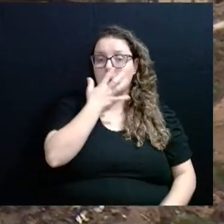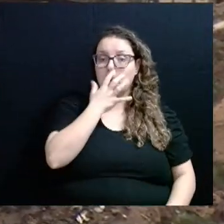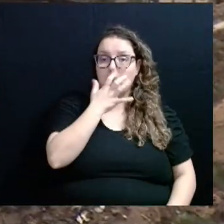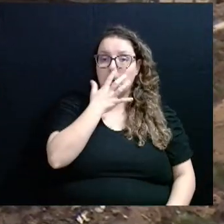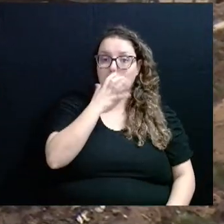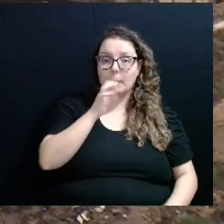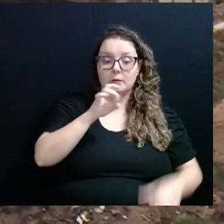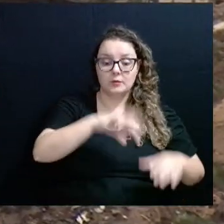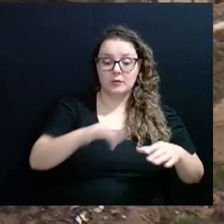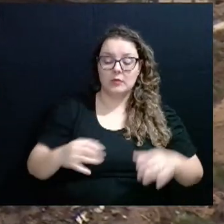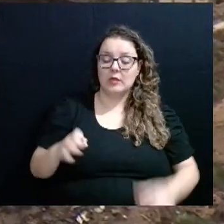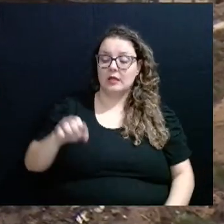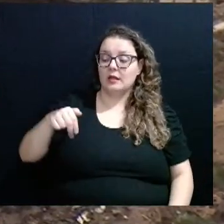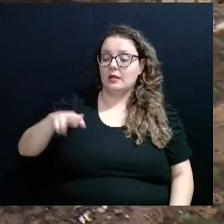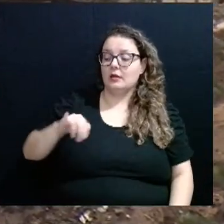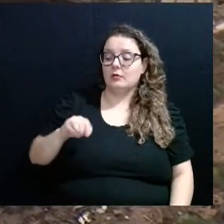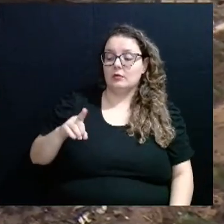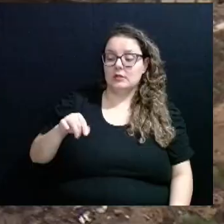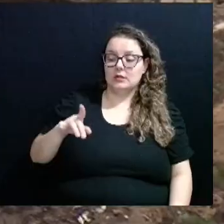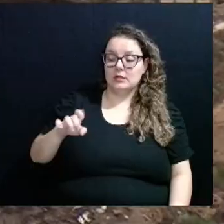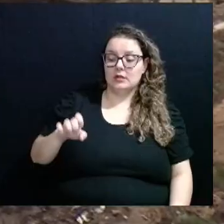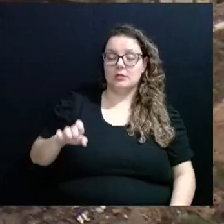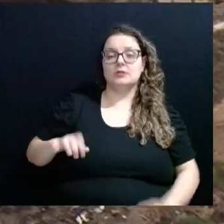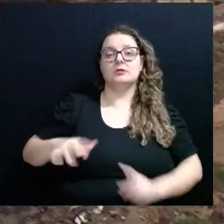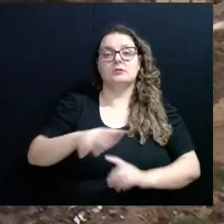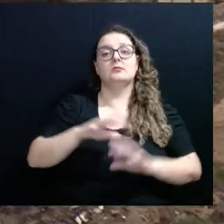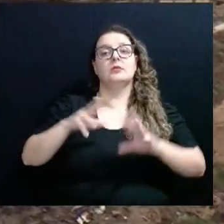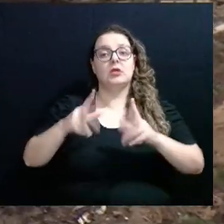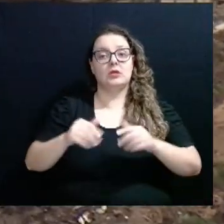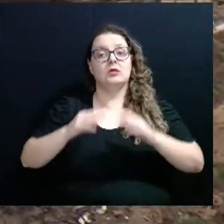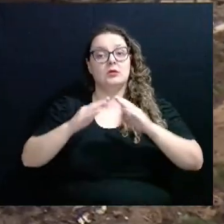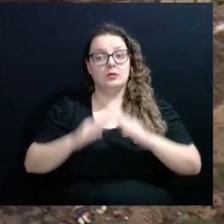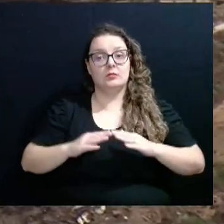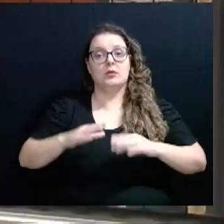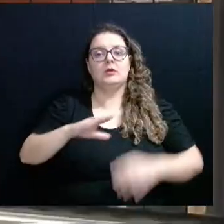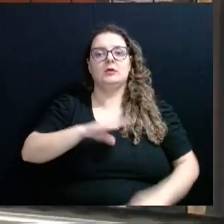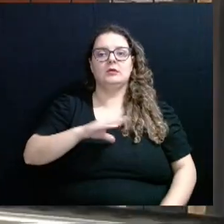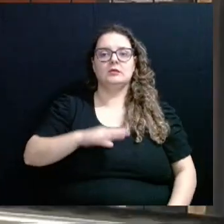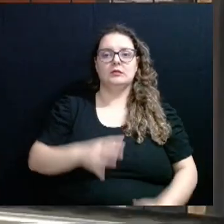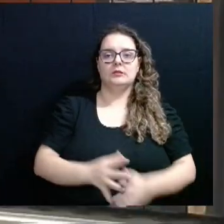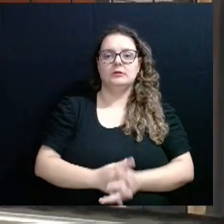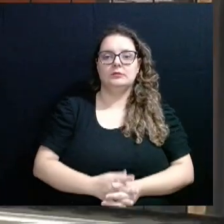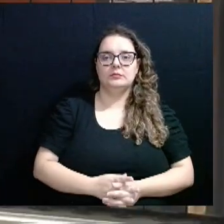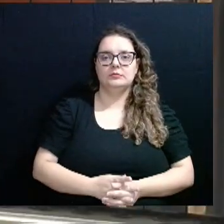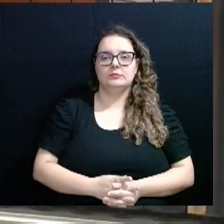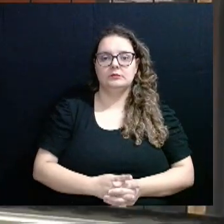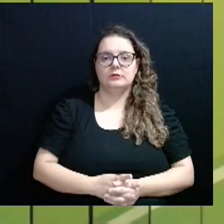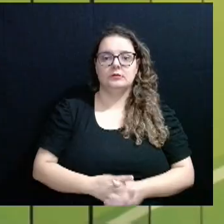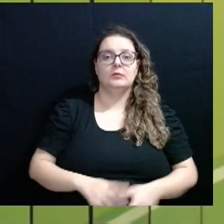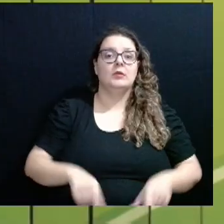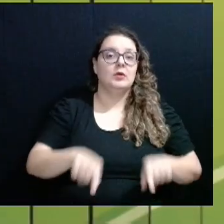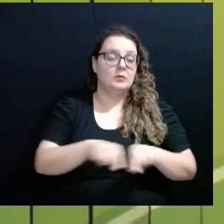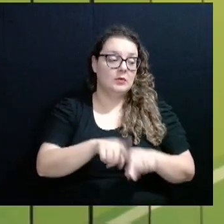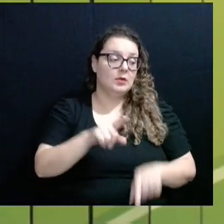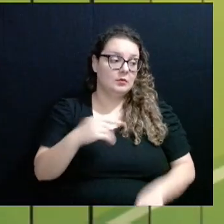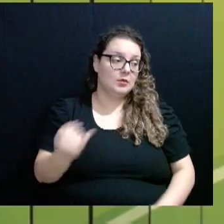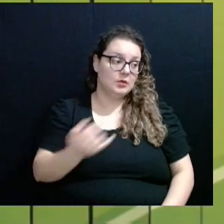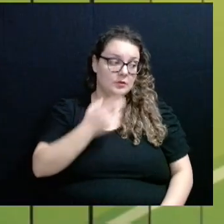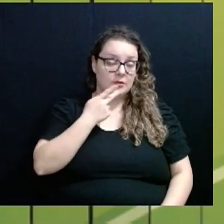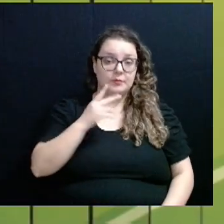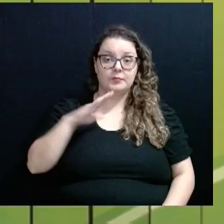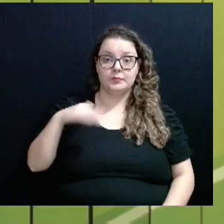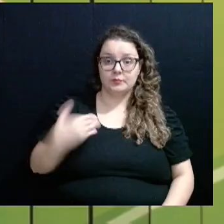equidade ambiental para todo mundo que mora nessa cidade. Inclusive, é importante salientar que quando a gente fala de